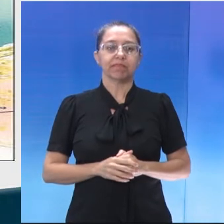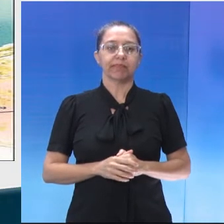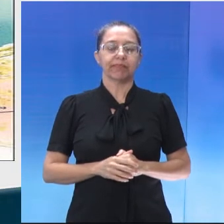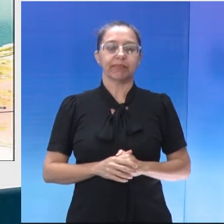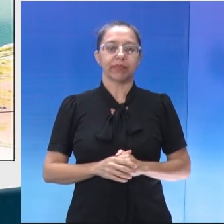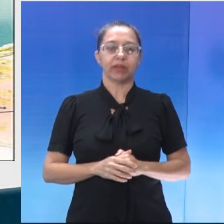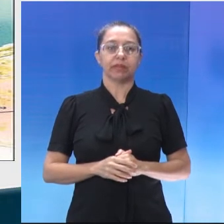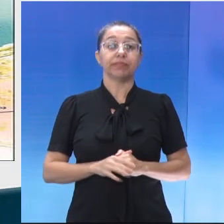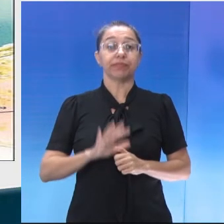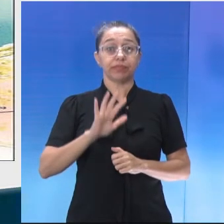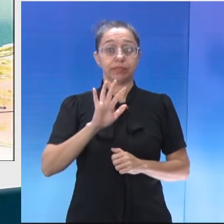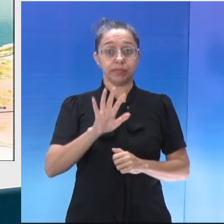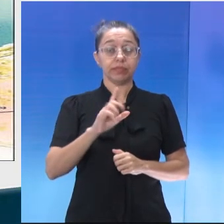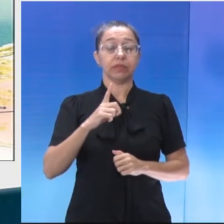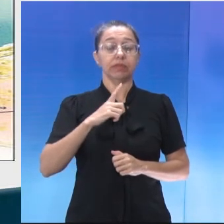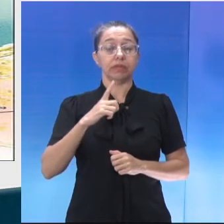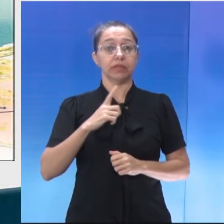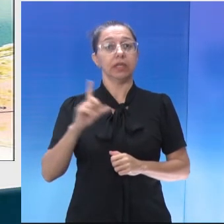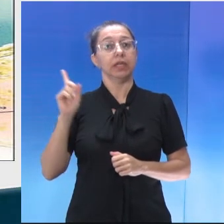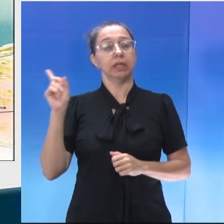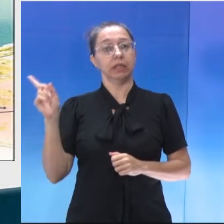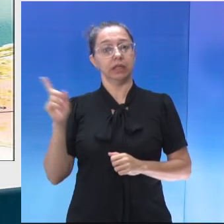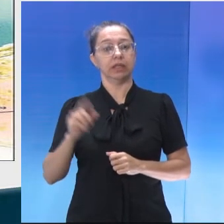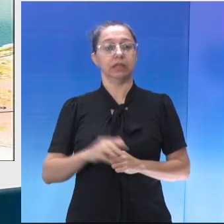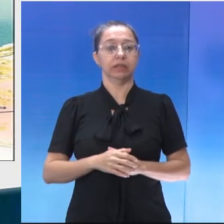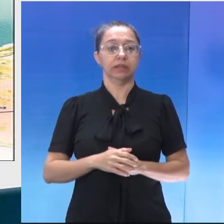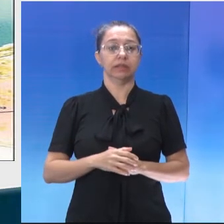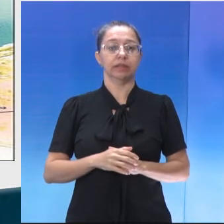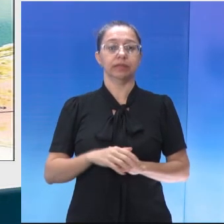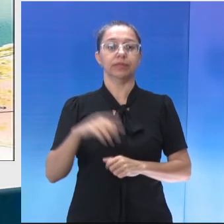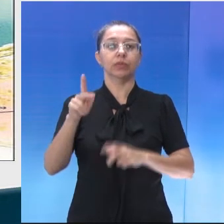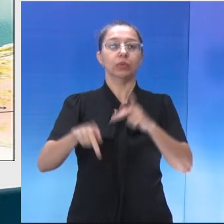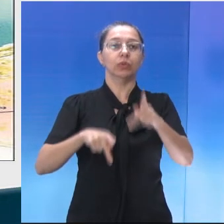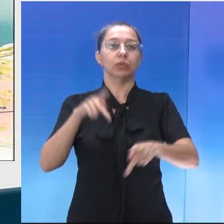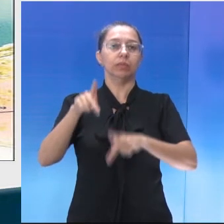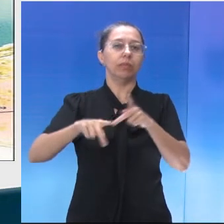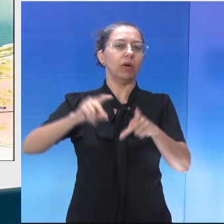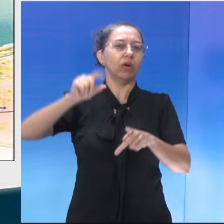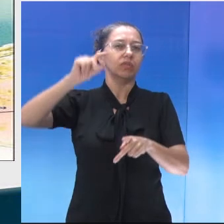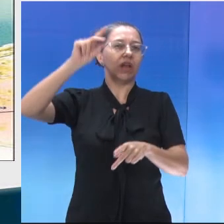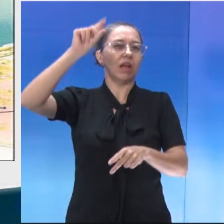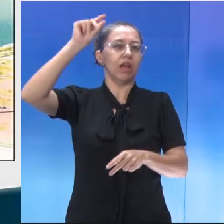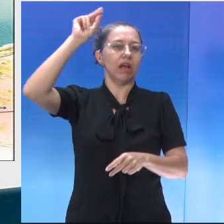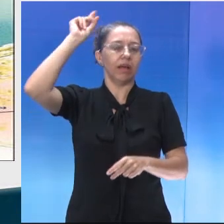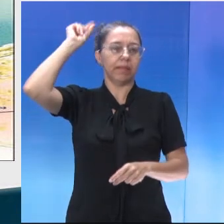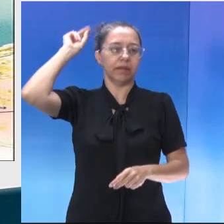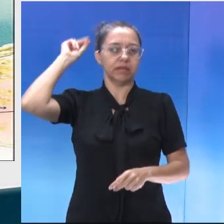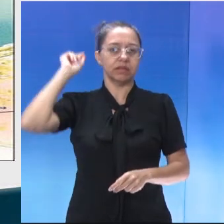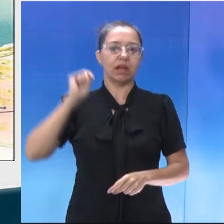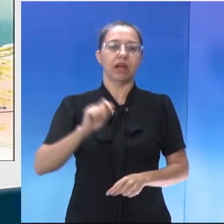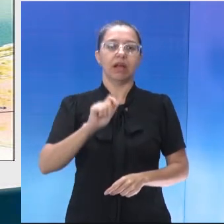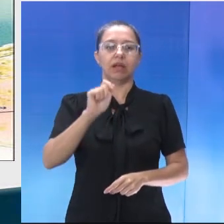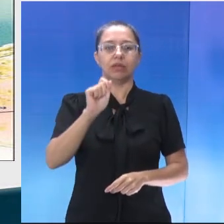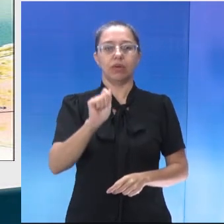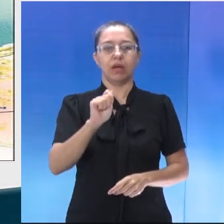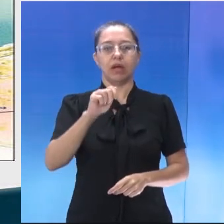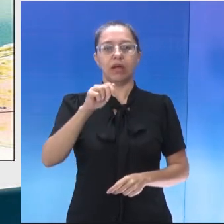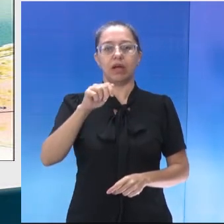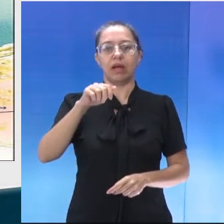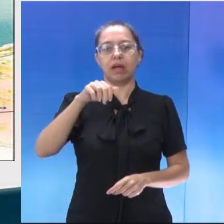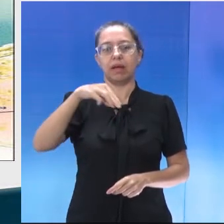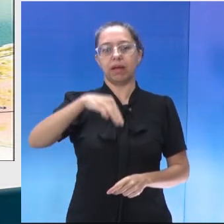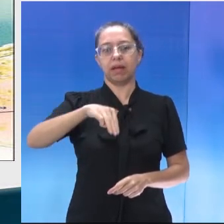Eu separei para vocês aqui, meus queridos, sobre os povos antigos do continente ameríndio, há mais de 8.000